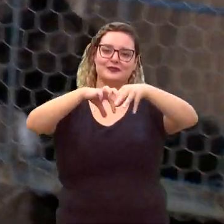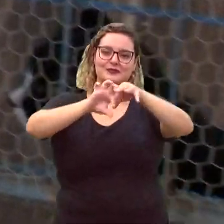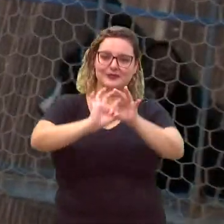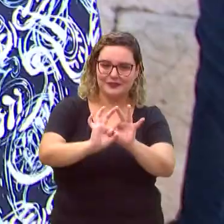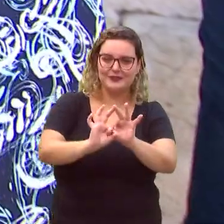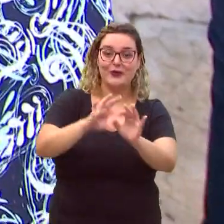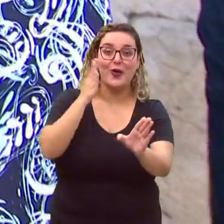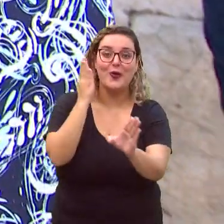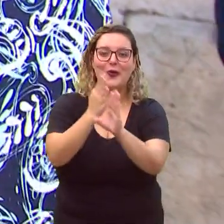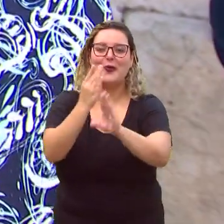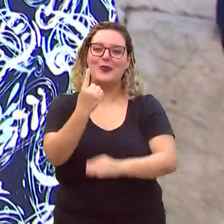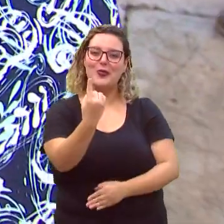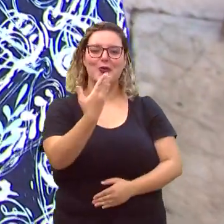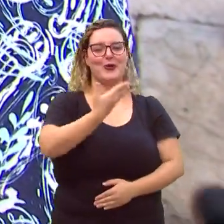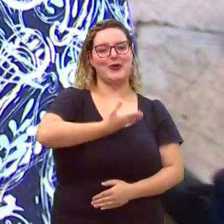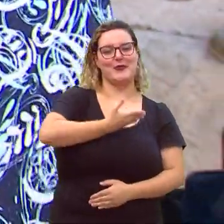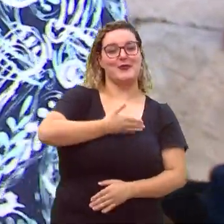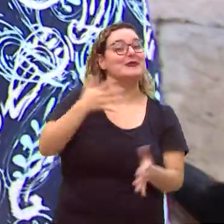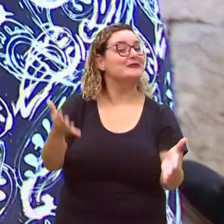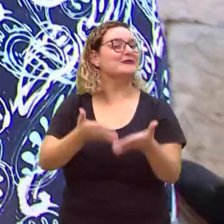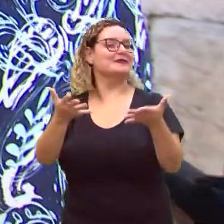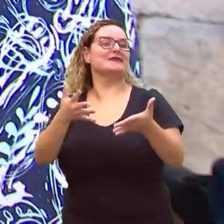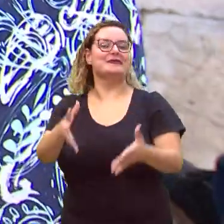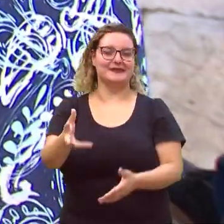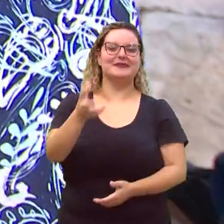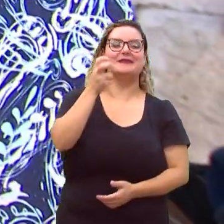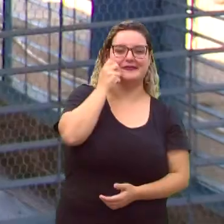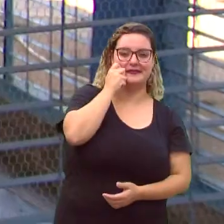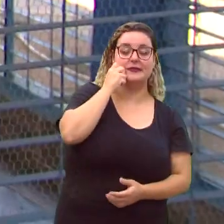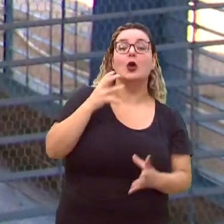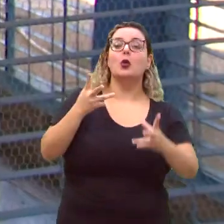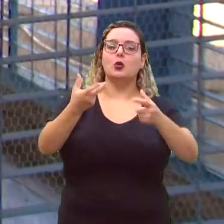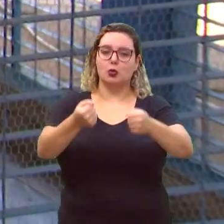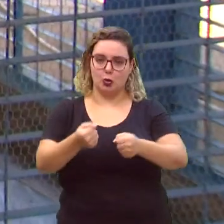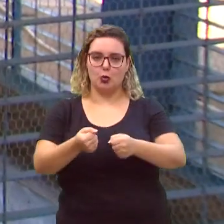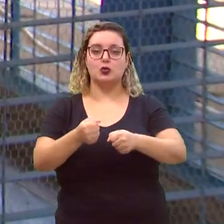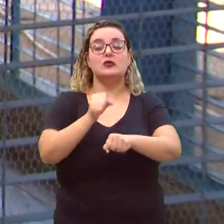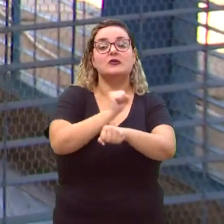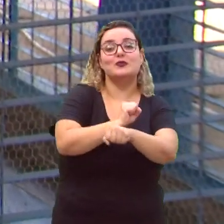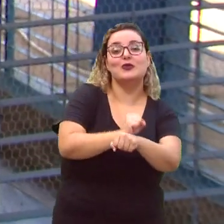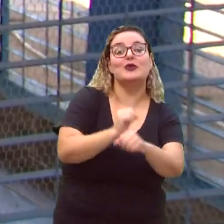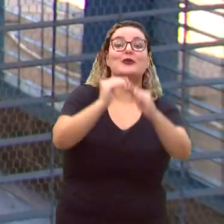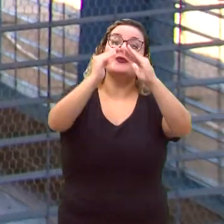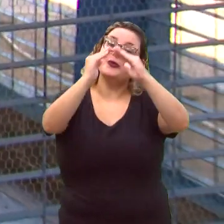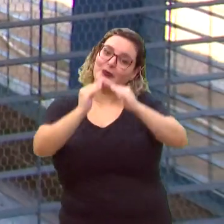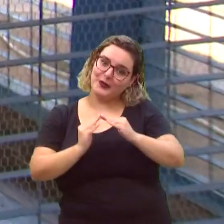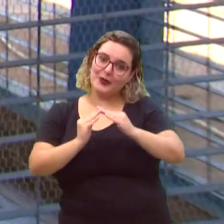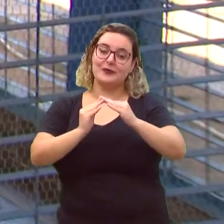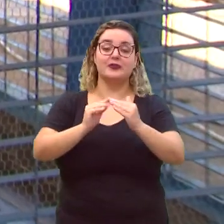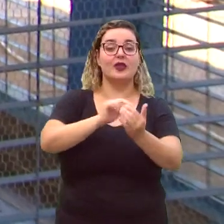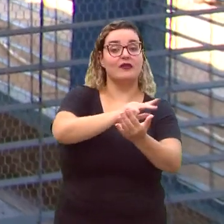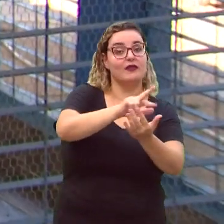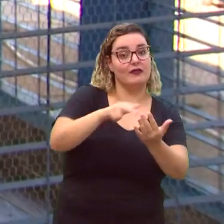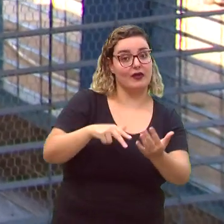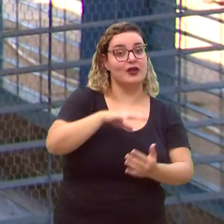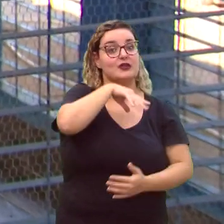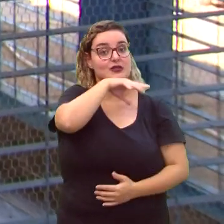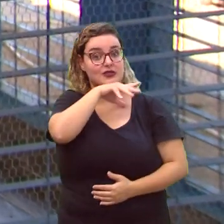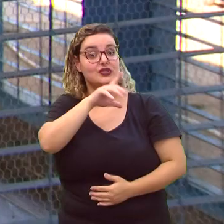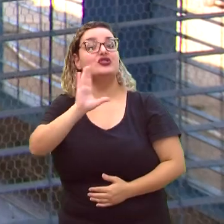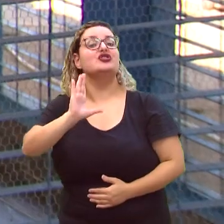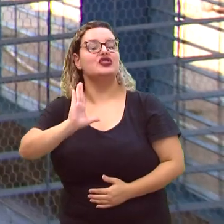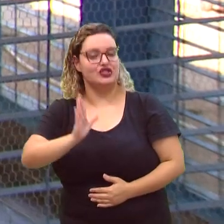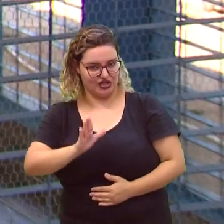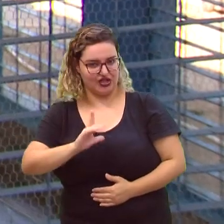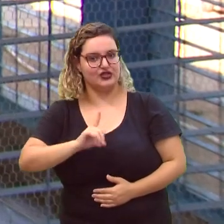Encontre um Amigo, que tem como objetivo incentivar a adoção. Todos aqui estão aguardando um lar, muitos desses animais já